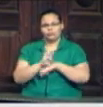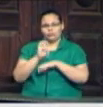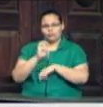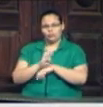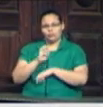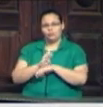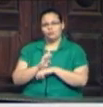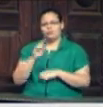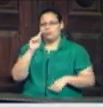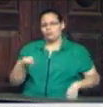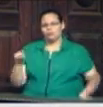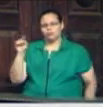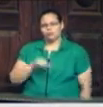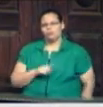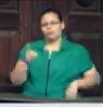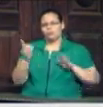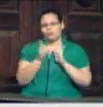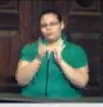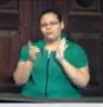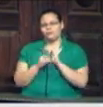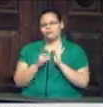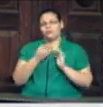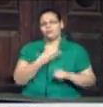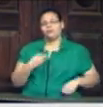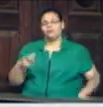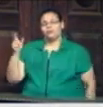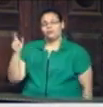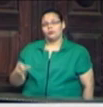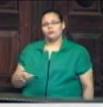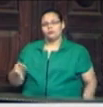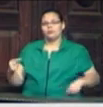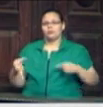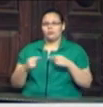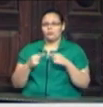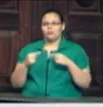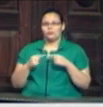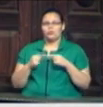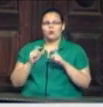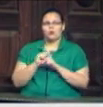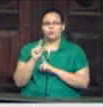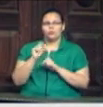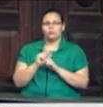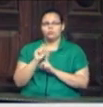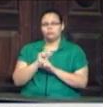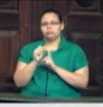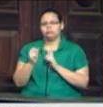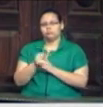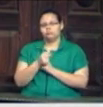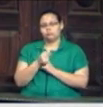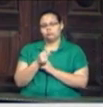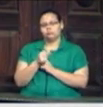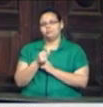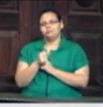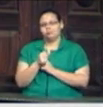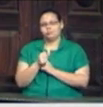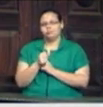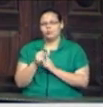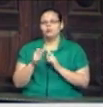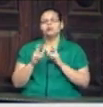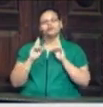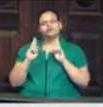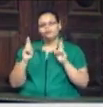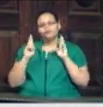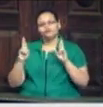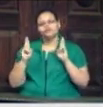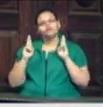o decreto do governador em relação ao aluguel social, vamos torcer para que